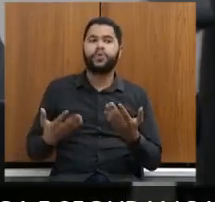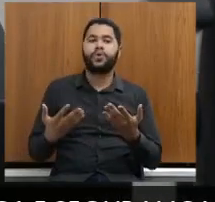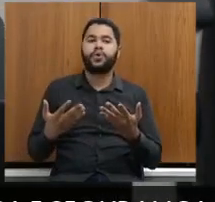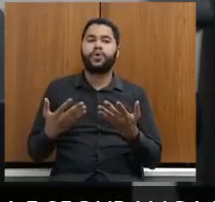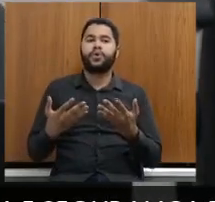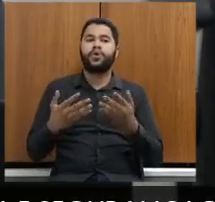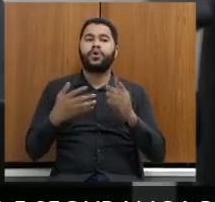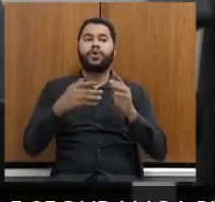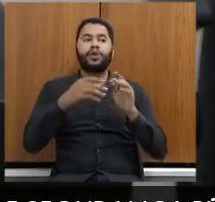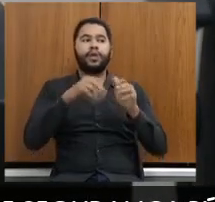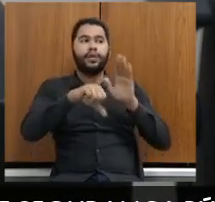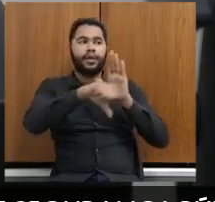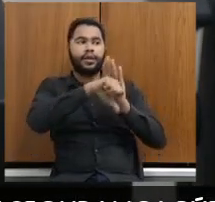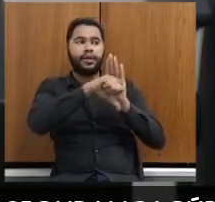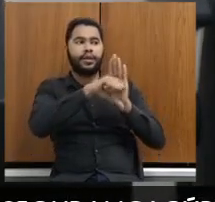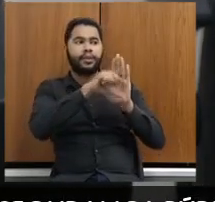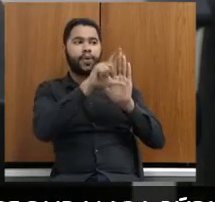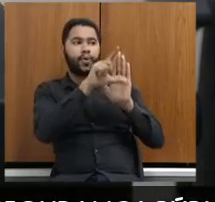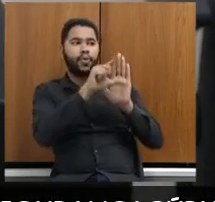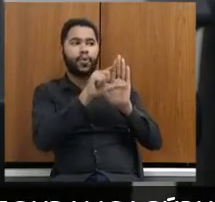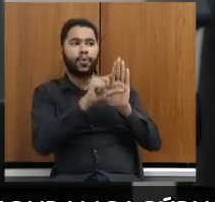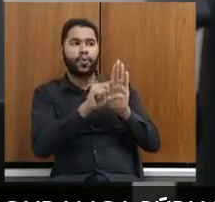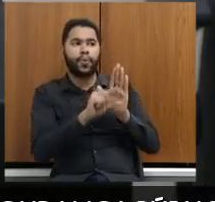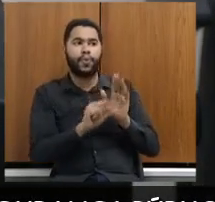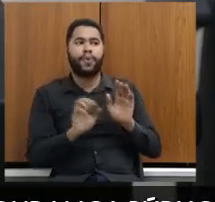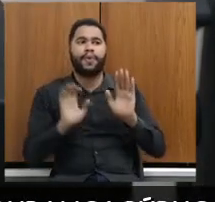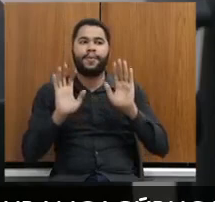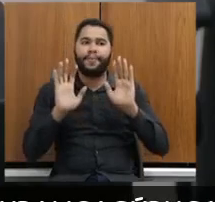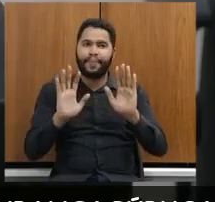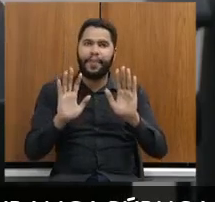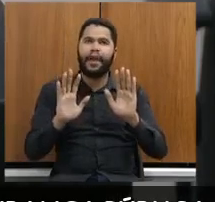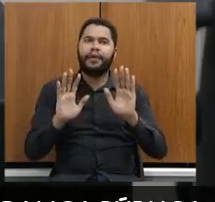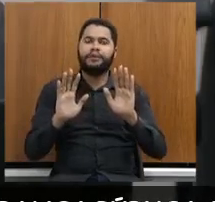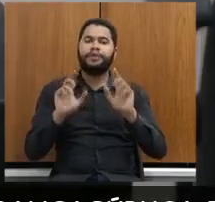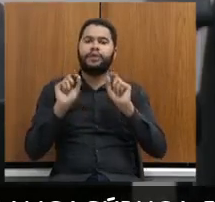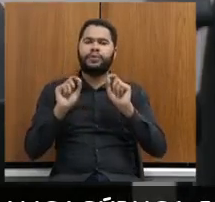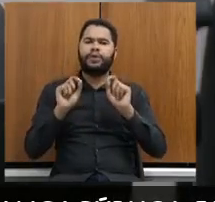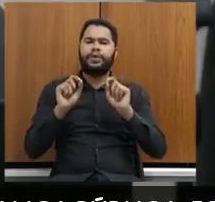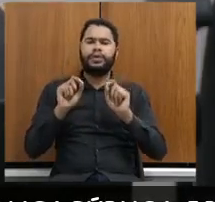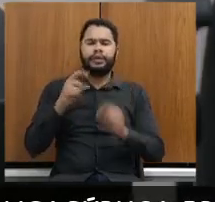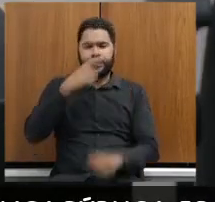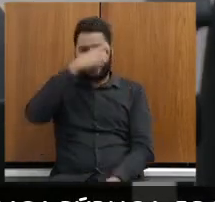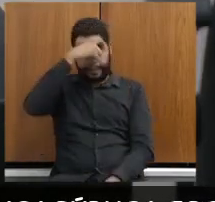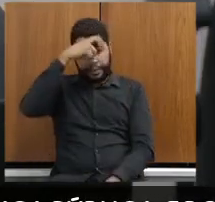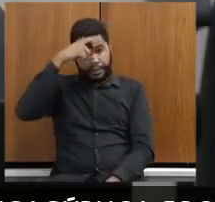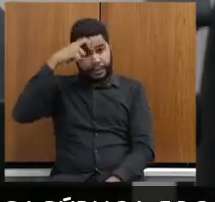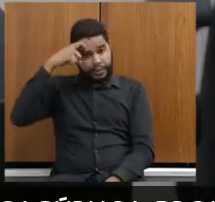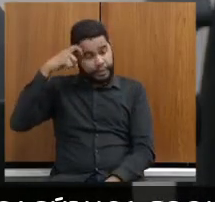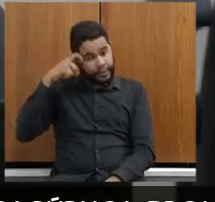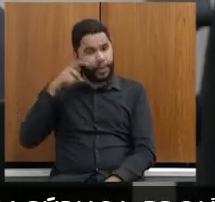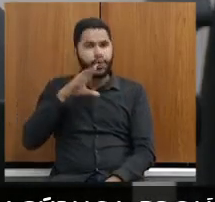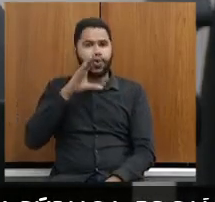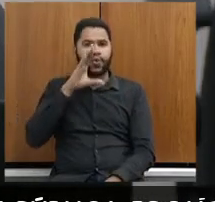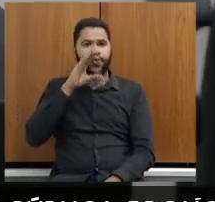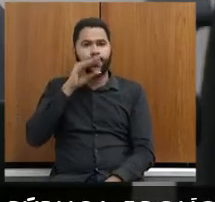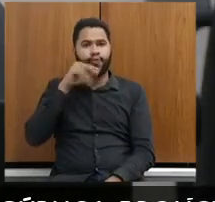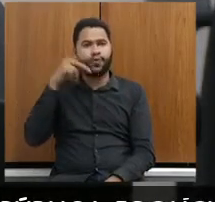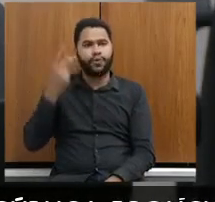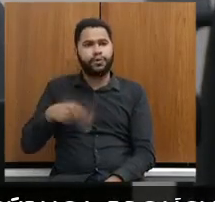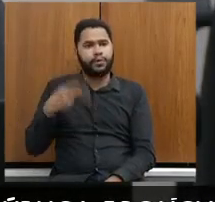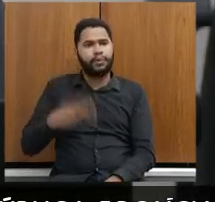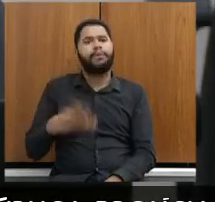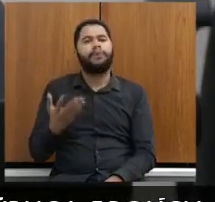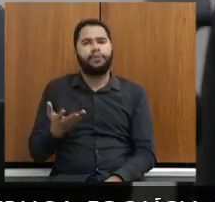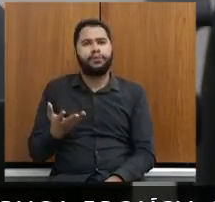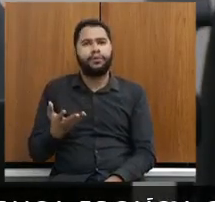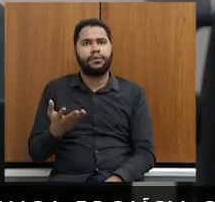todos os Esquilos idade e violência Mas é com sangue suor e lágrima dos Servidores sangue suor